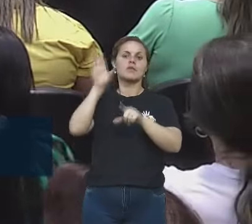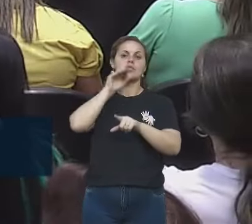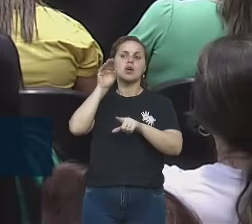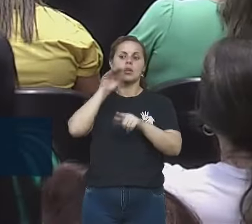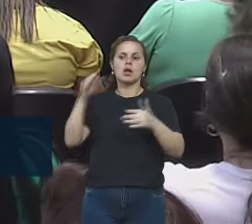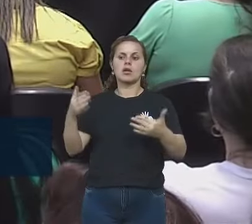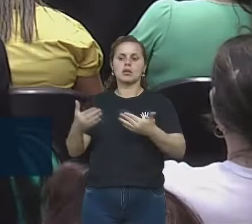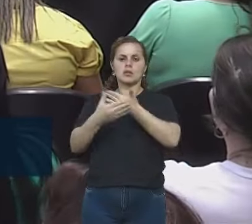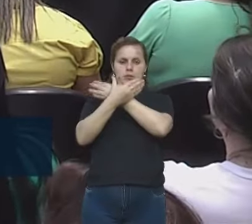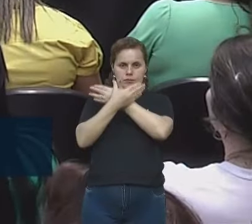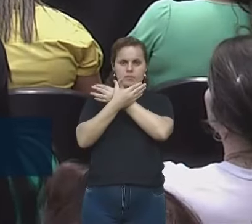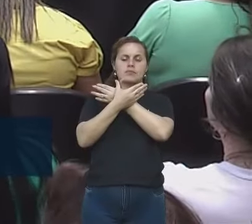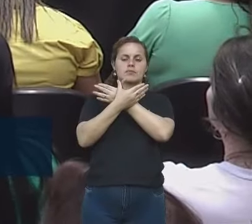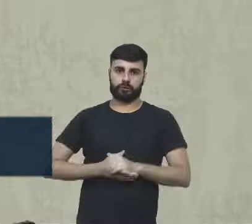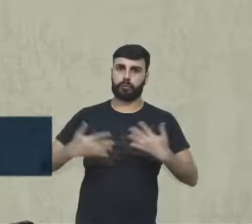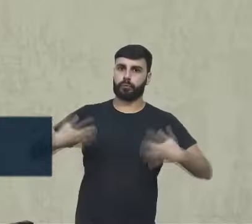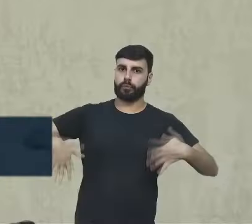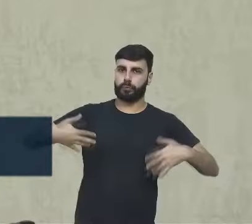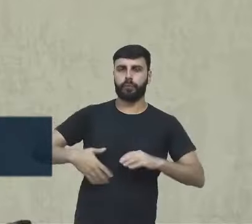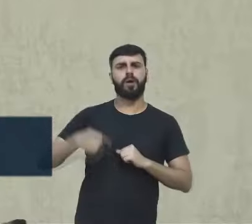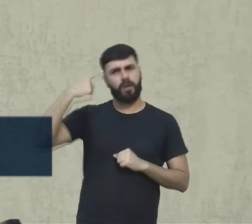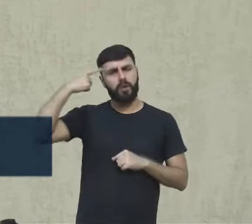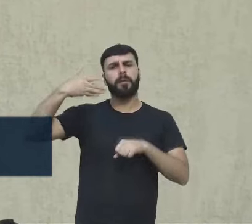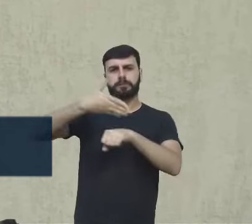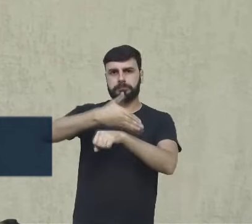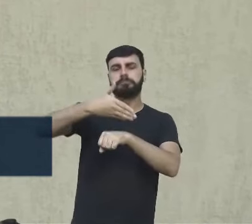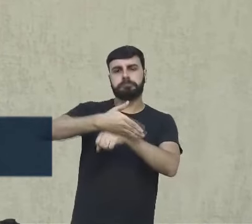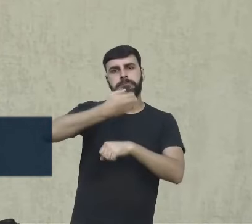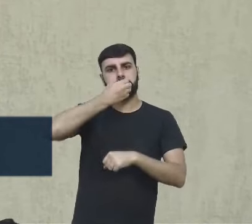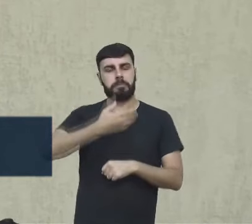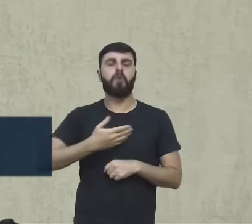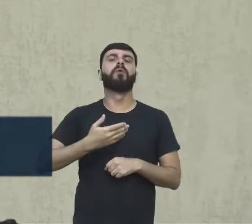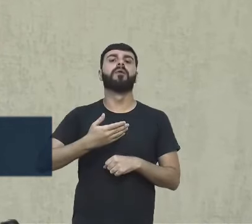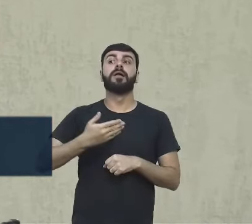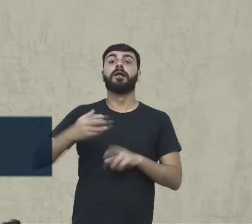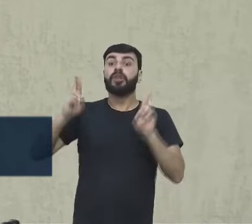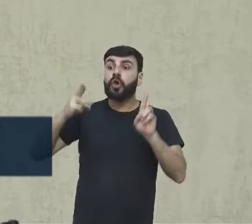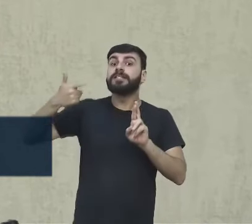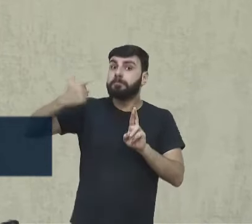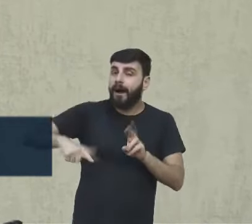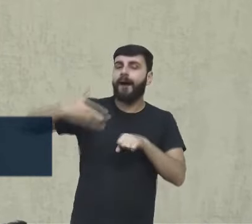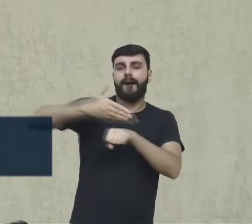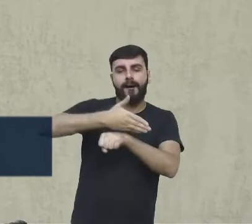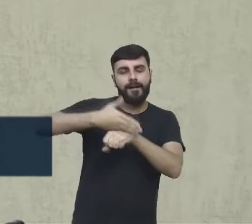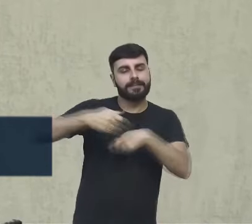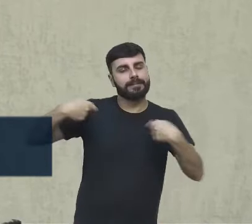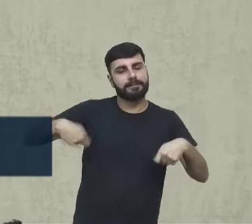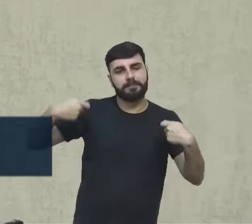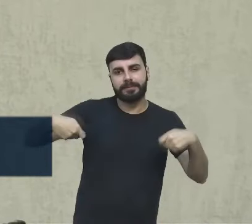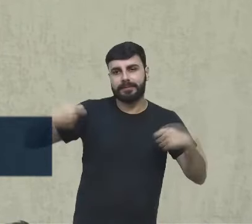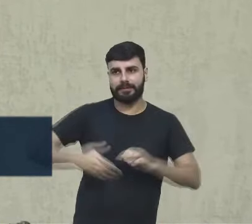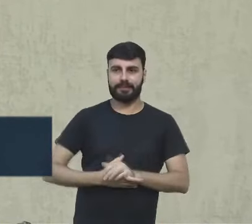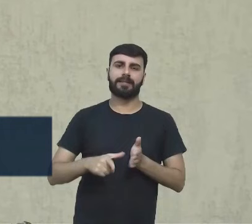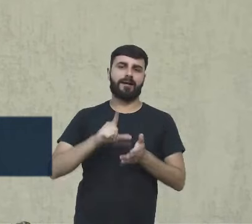Público nela o parlamentar acusa Eduardo brustolini diretor presidente do serviço autônomo de água e esgoto saai de